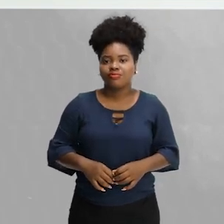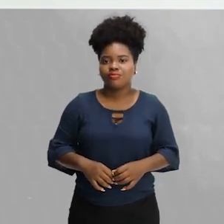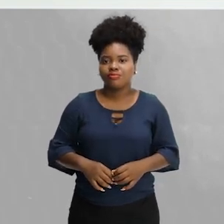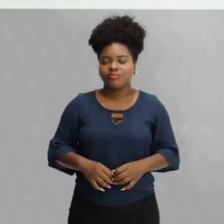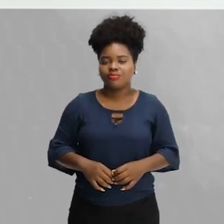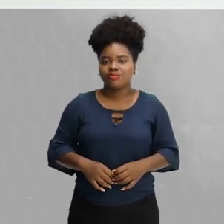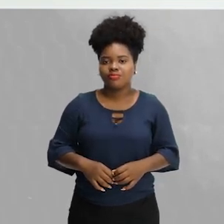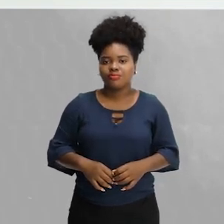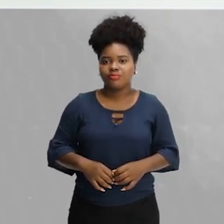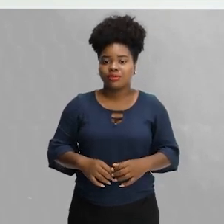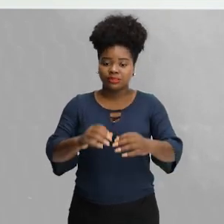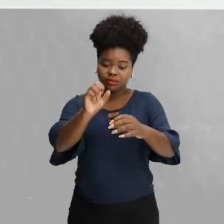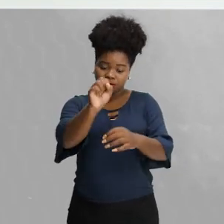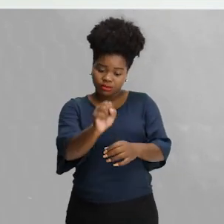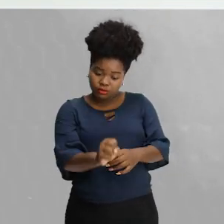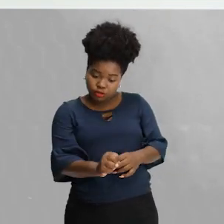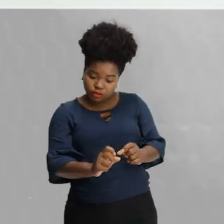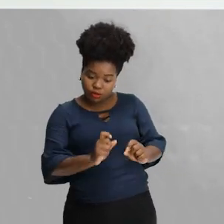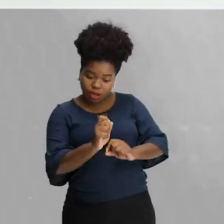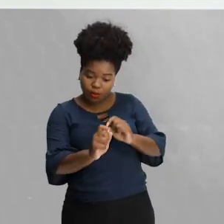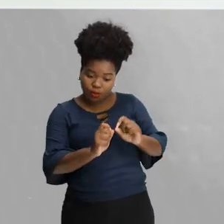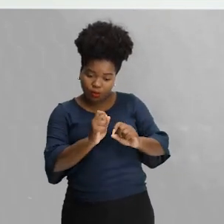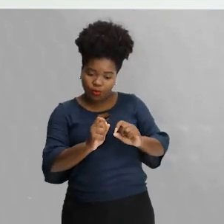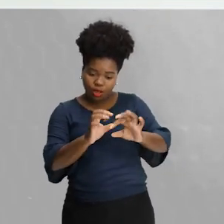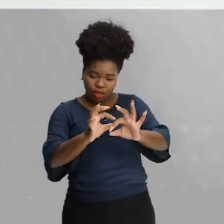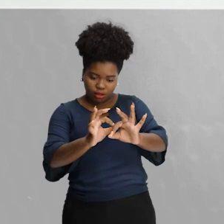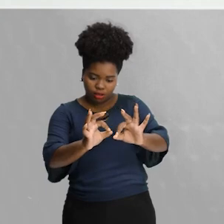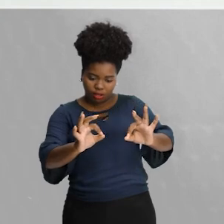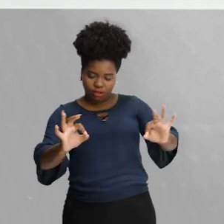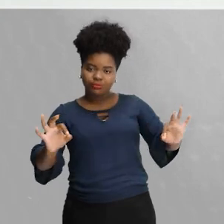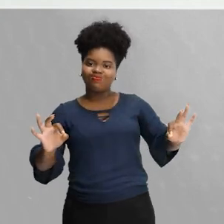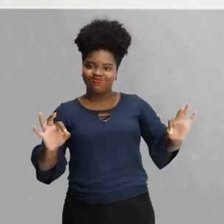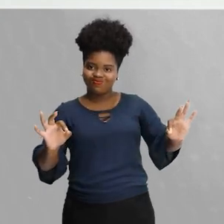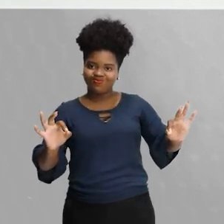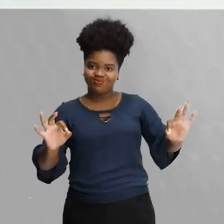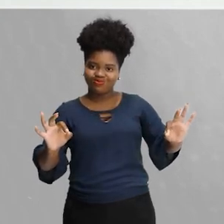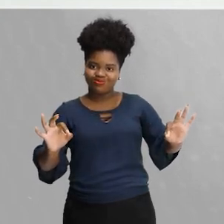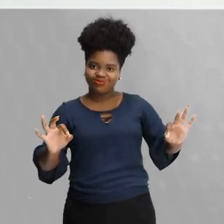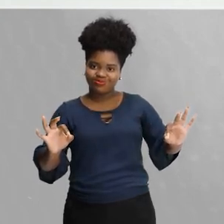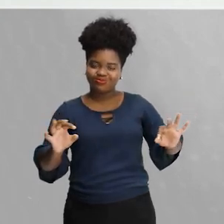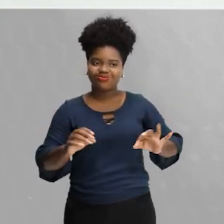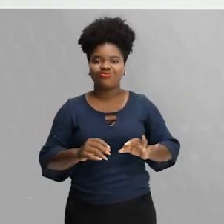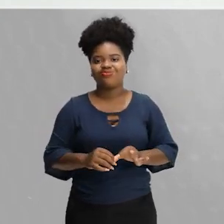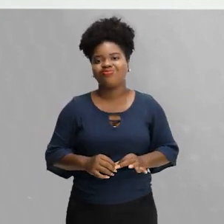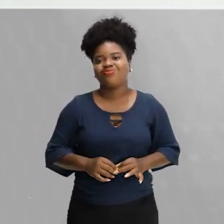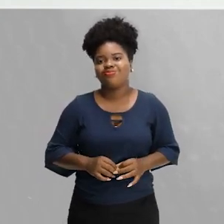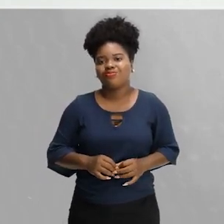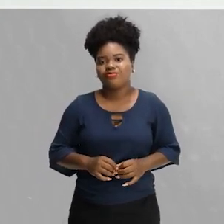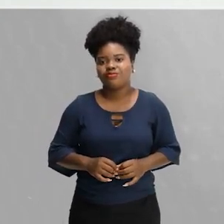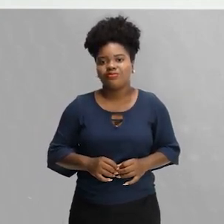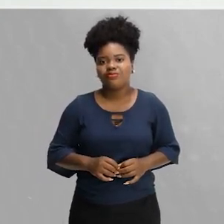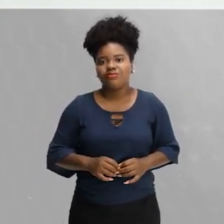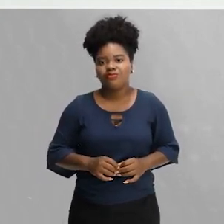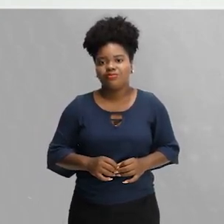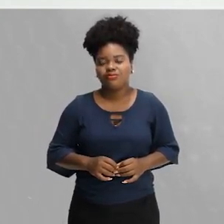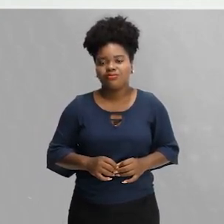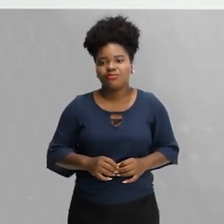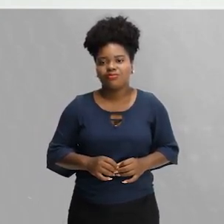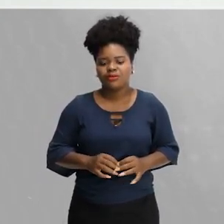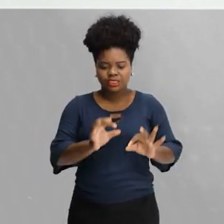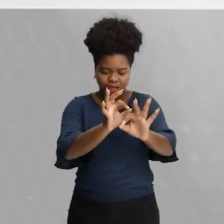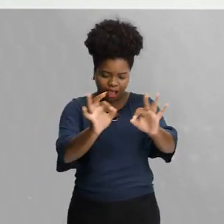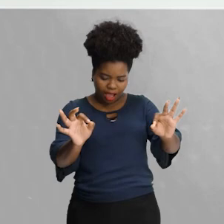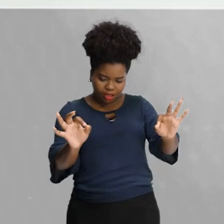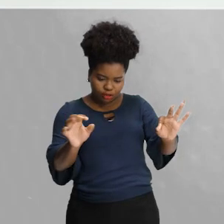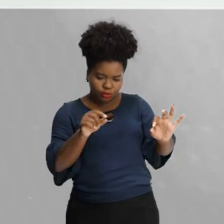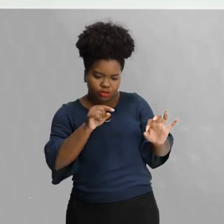foi destacada a região sul do Brasil. Na verdade, a porção sul do Brasil, não a região, mas a porção sul do Brasil. Essa